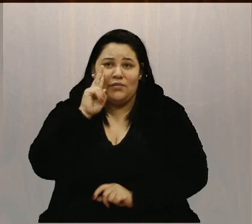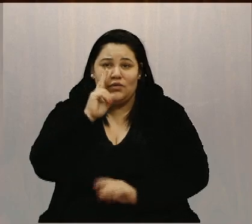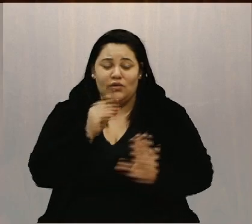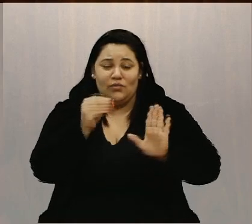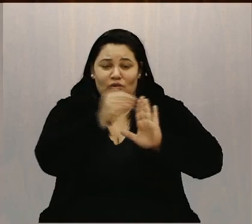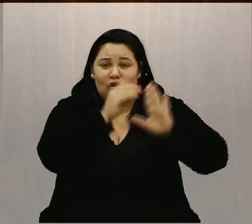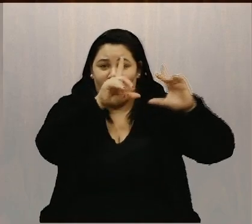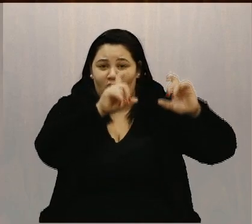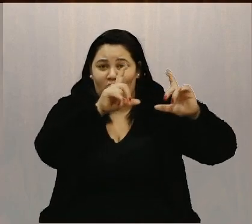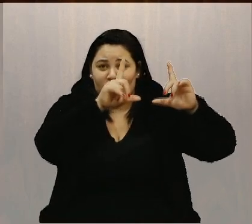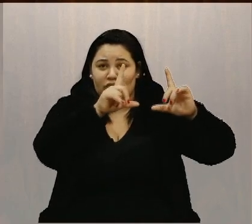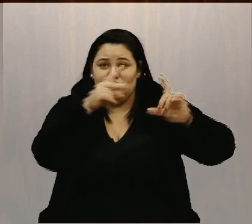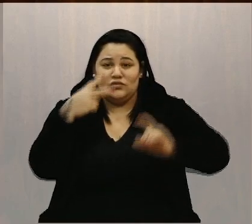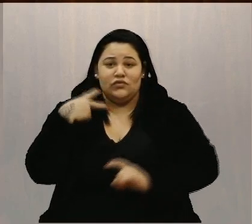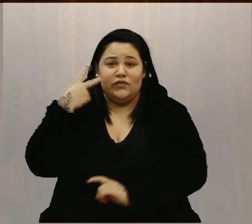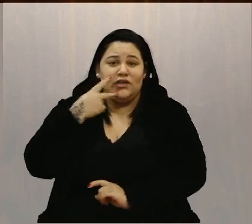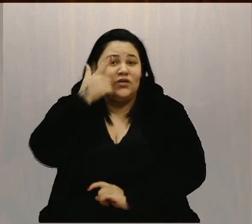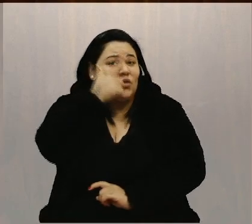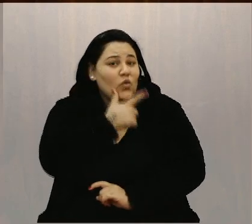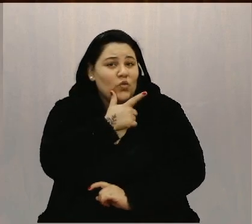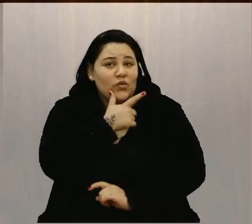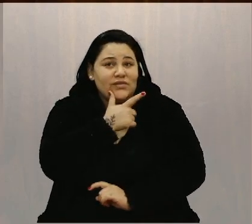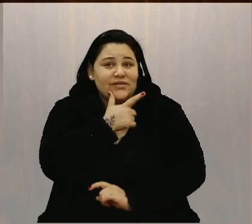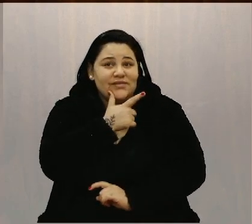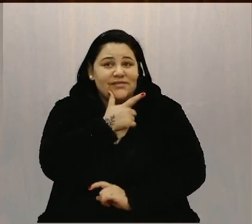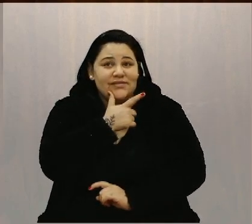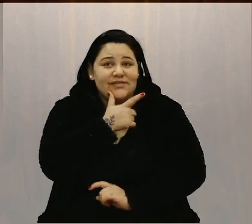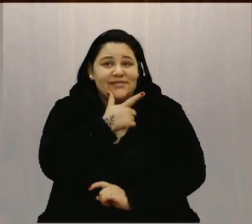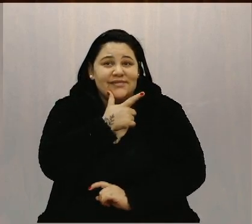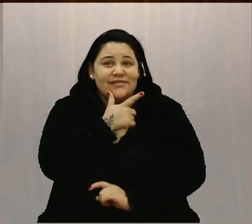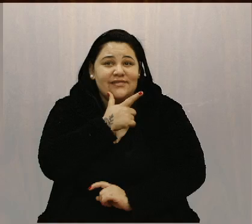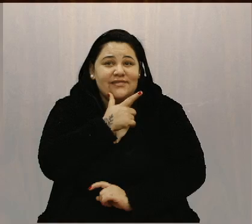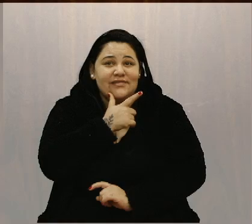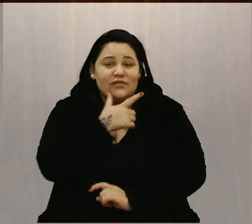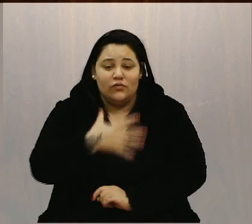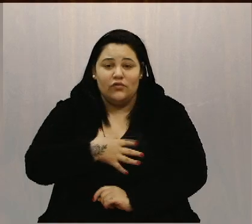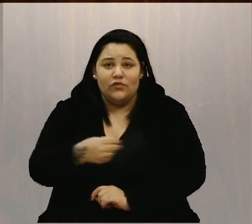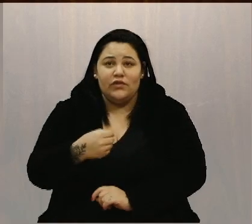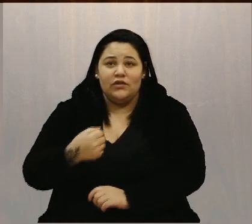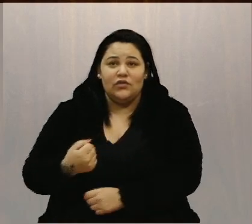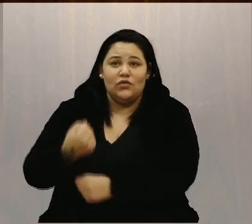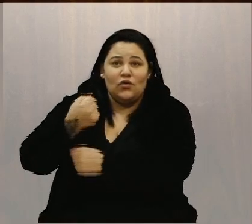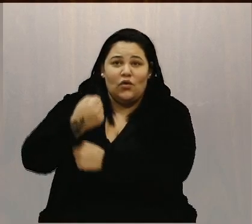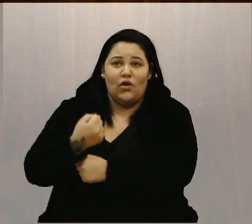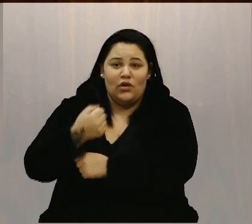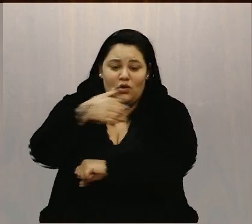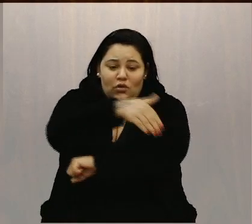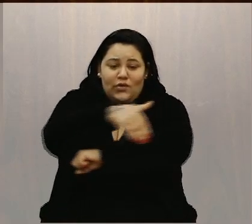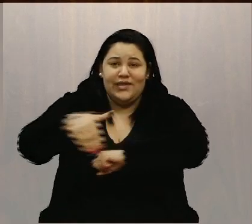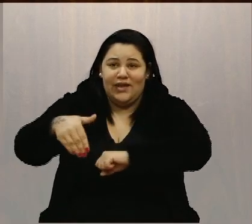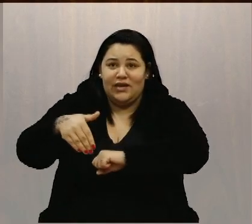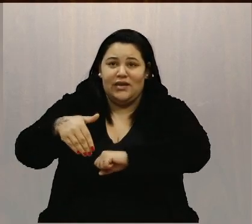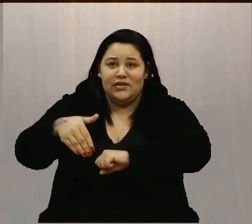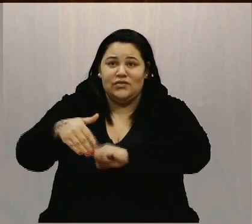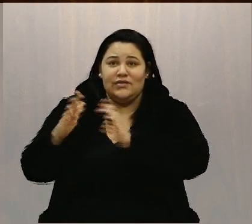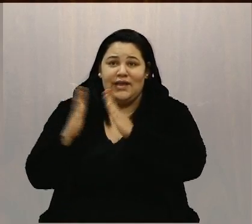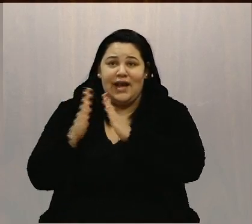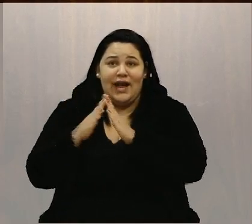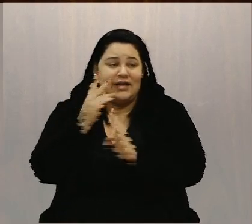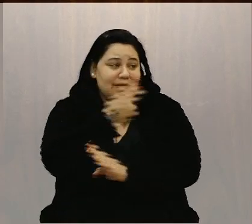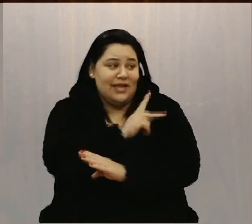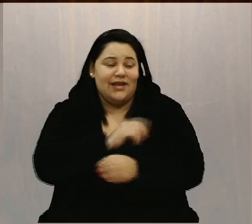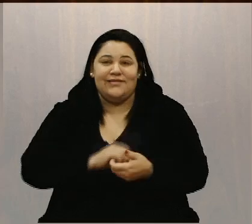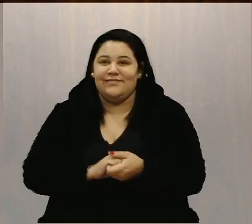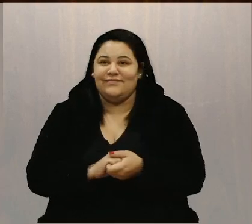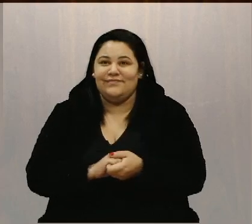foto do vereador Lucas Carenhato com o filho no colo e o endereço da casa do vereador Lucas,